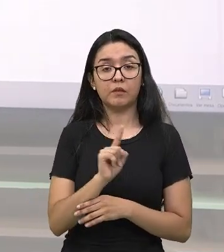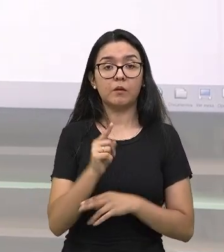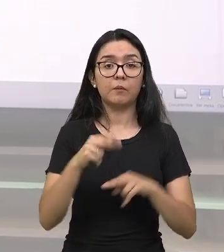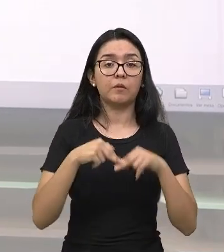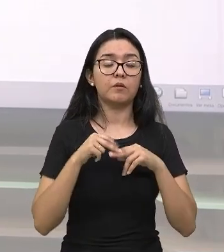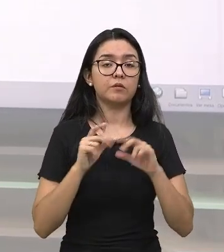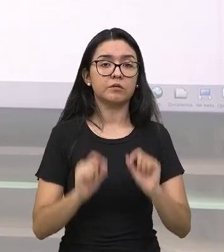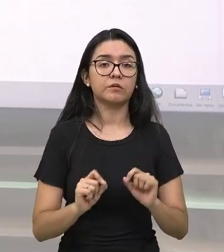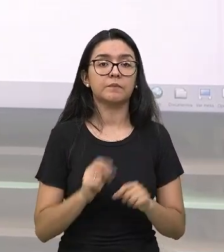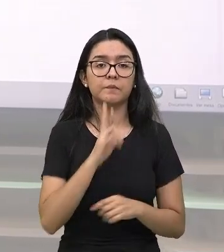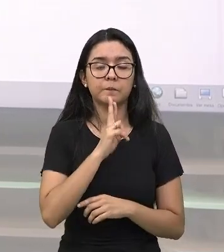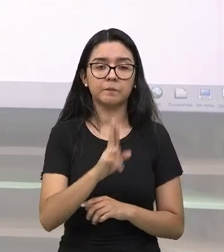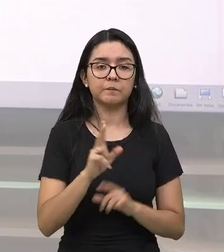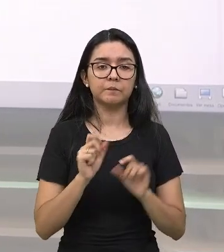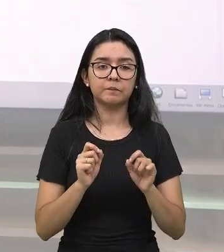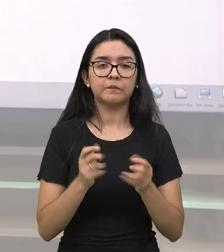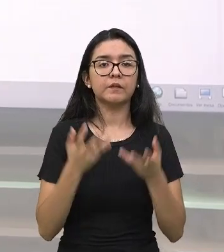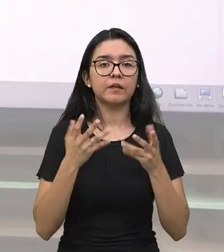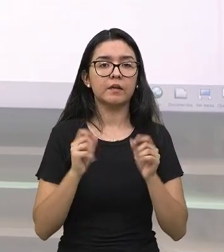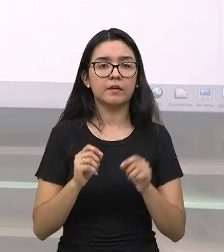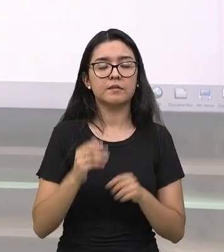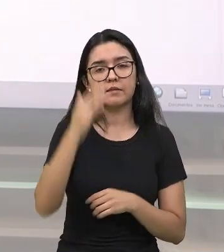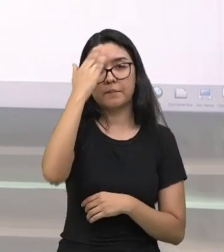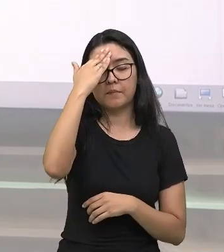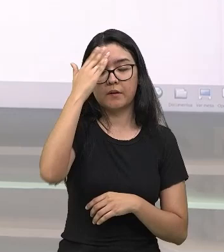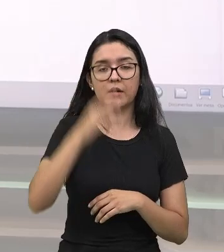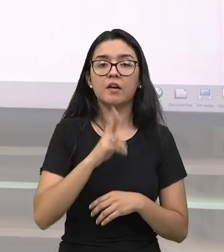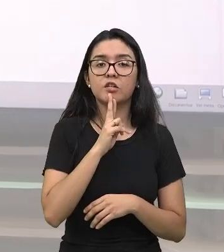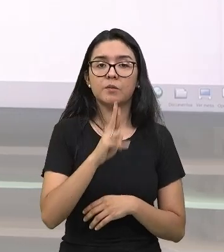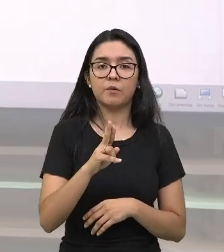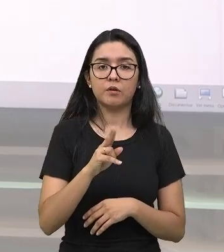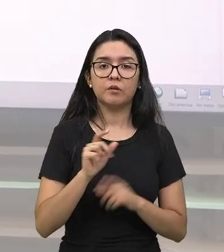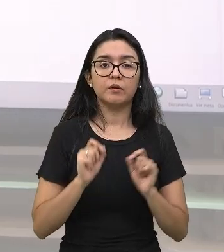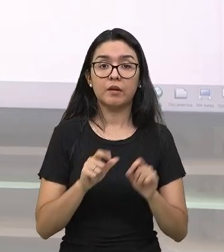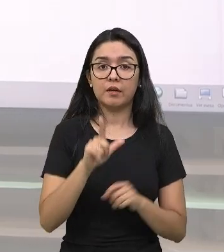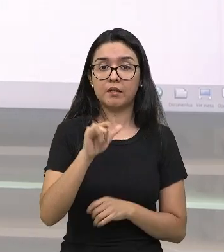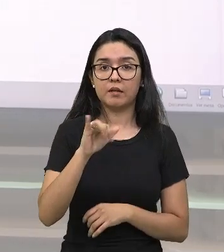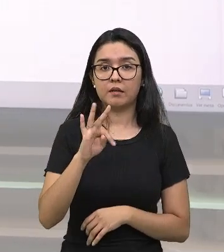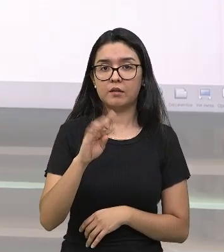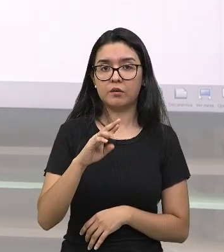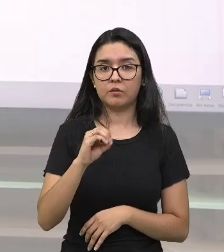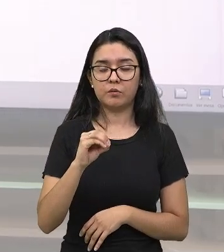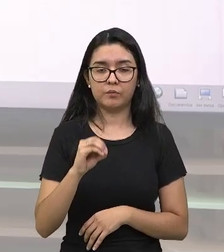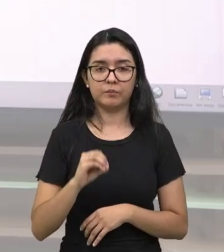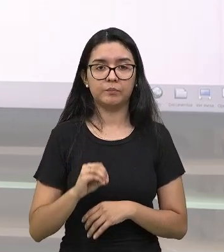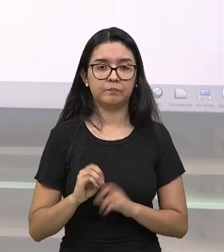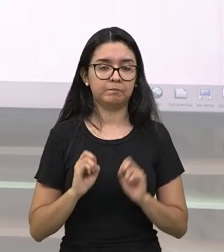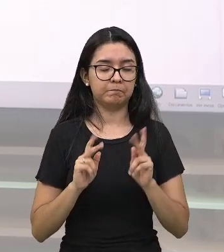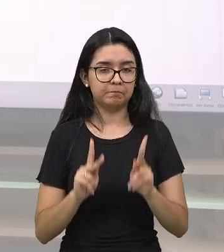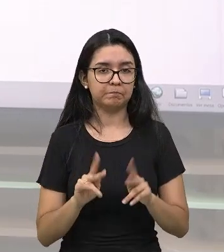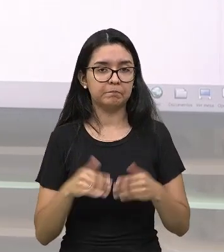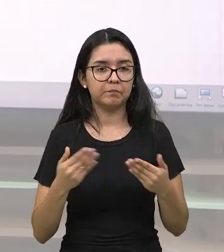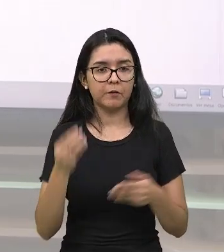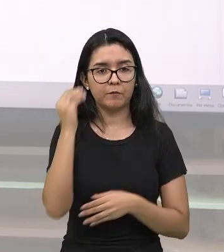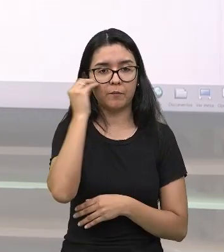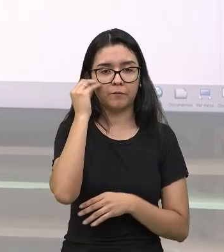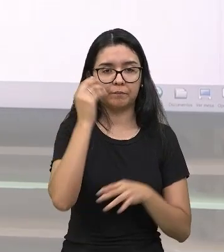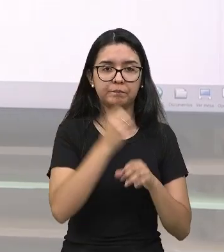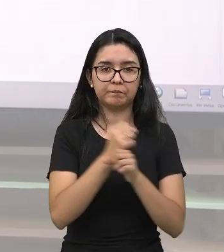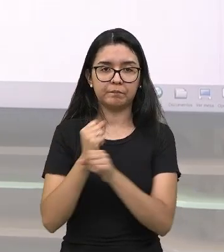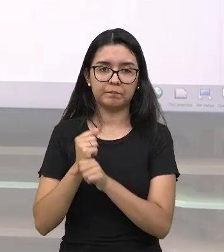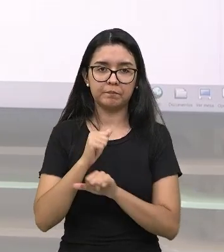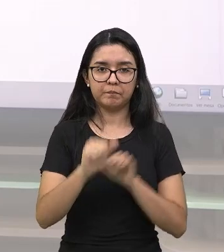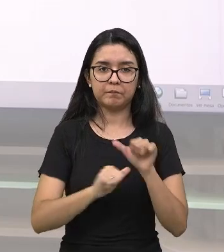quê? Porque a resposta da questão, ele quer que dê a resposta em litro. Tudo bem? Então, vamos fazer essa